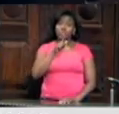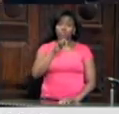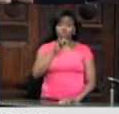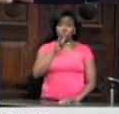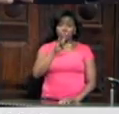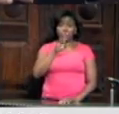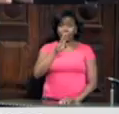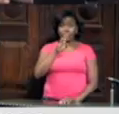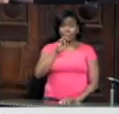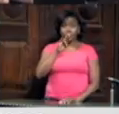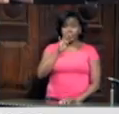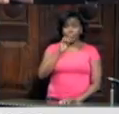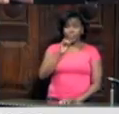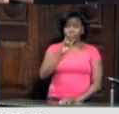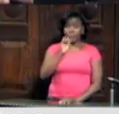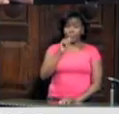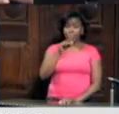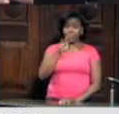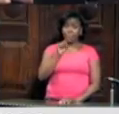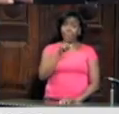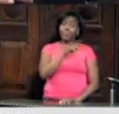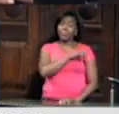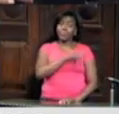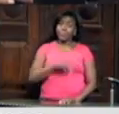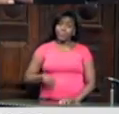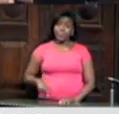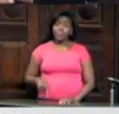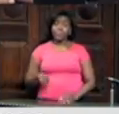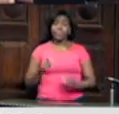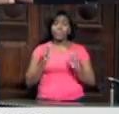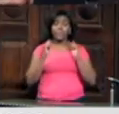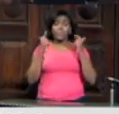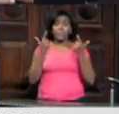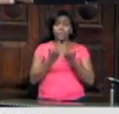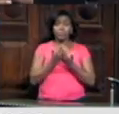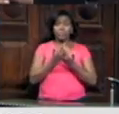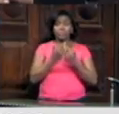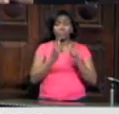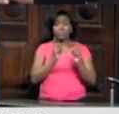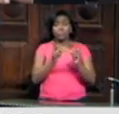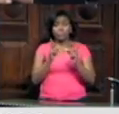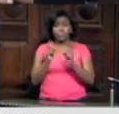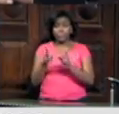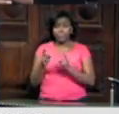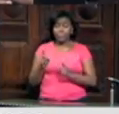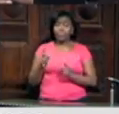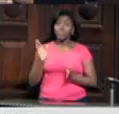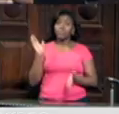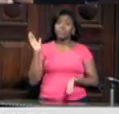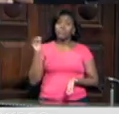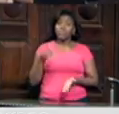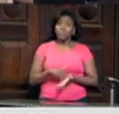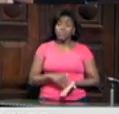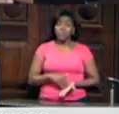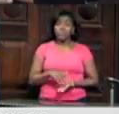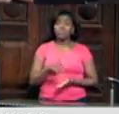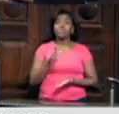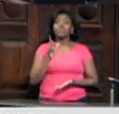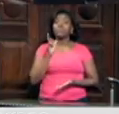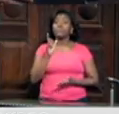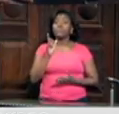da Câmara de Comércio Brasil-Rússia. E, por último, a palavra do nosso